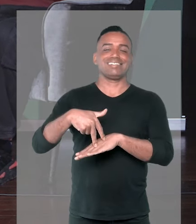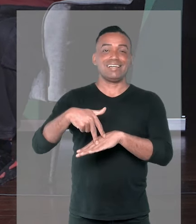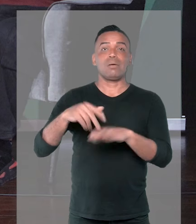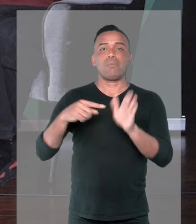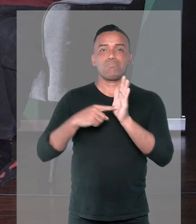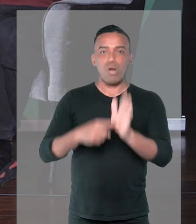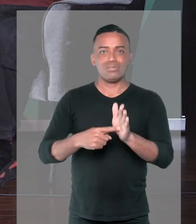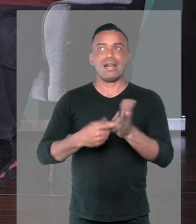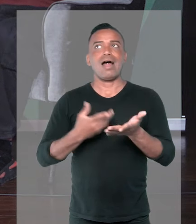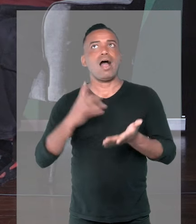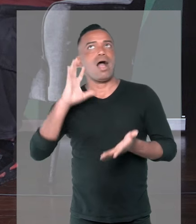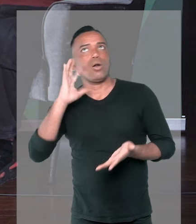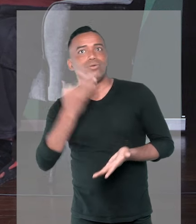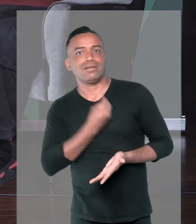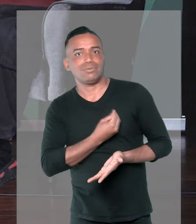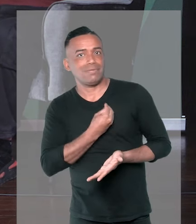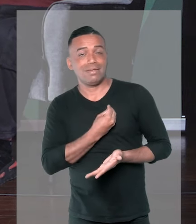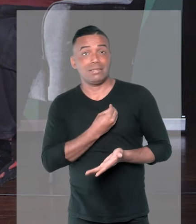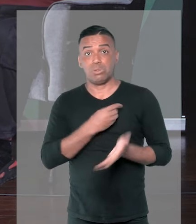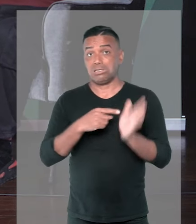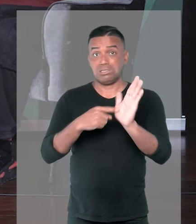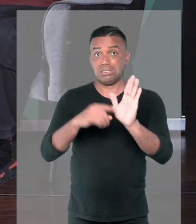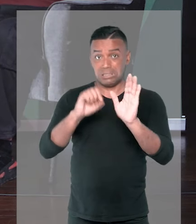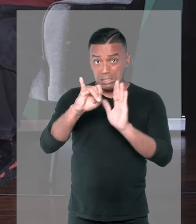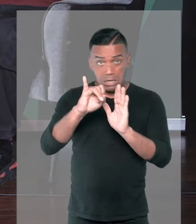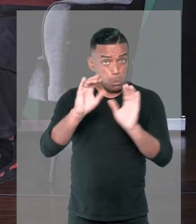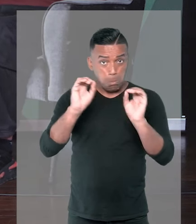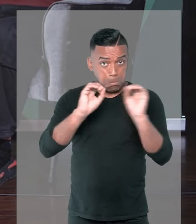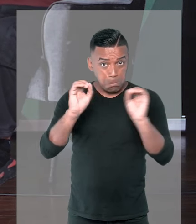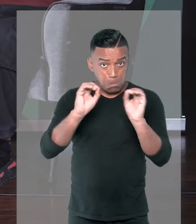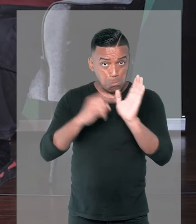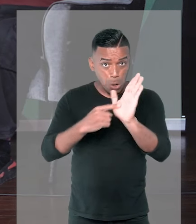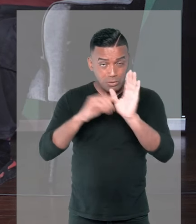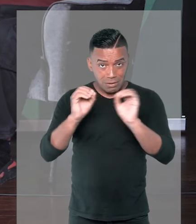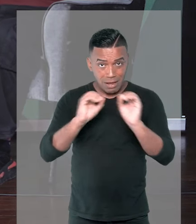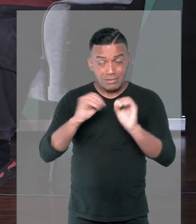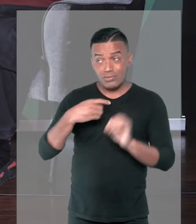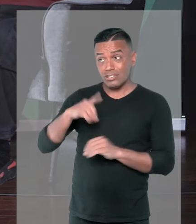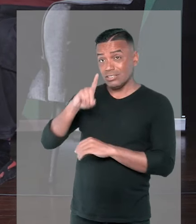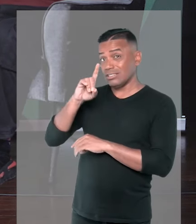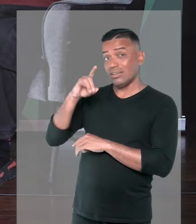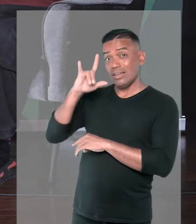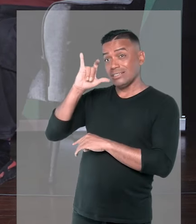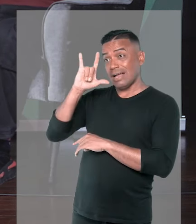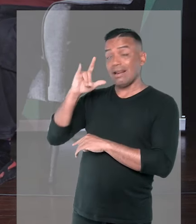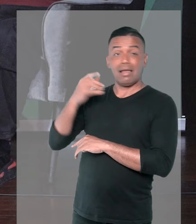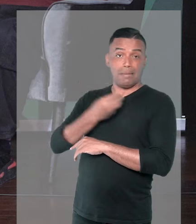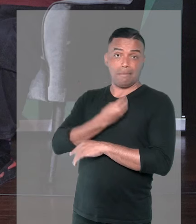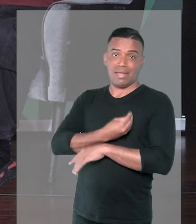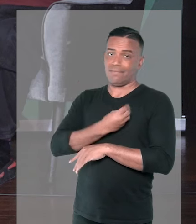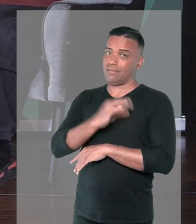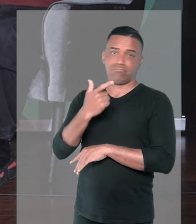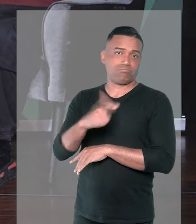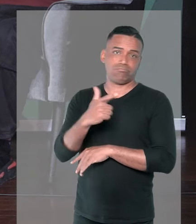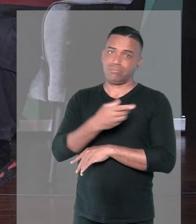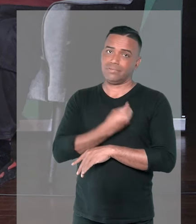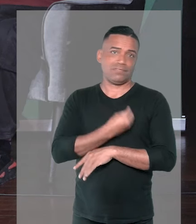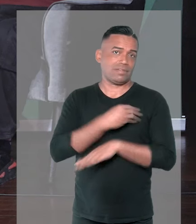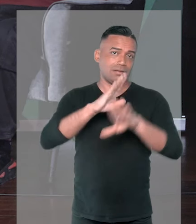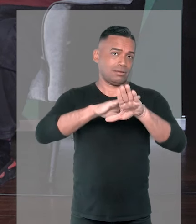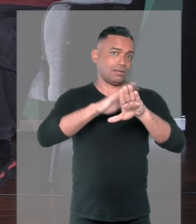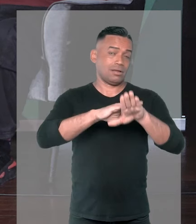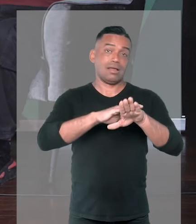vida lá senão você não é ninguém então se você vocês forem no meu Instagram por exemplo vocês vão ver que não tem a minha vida lá não